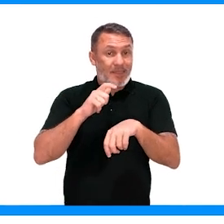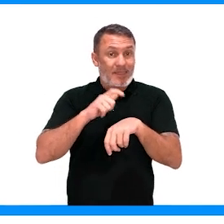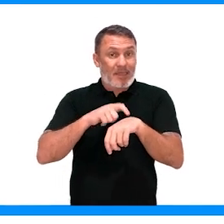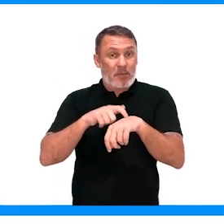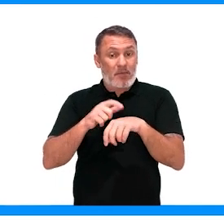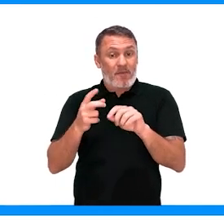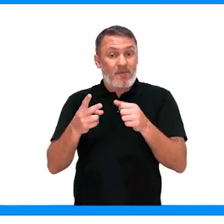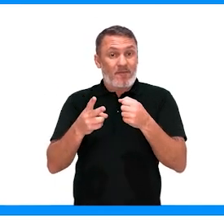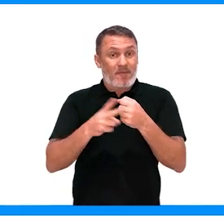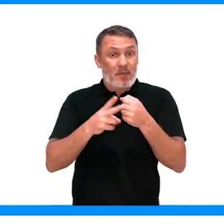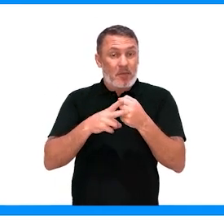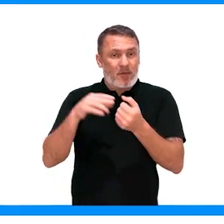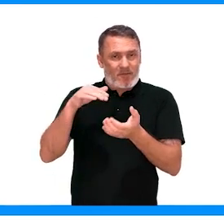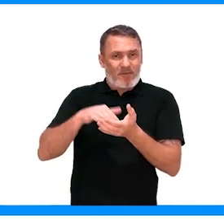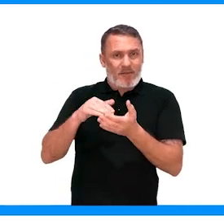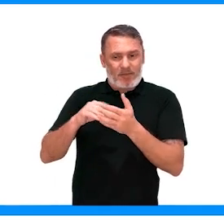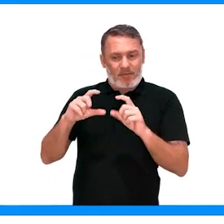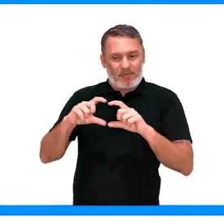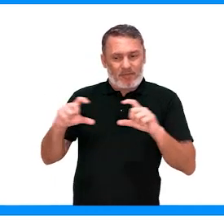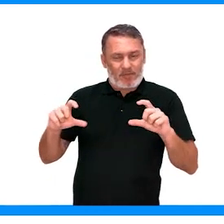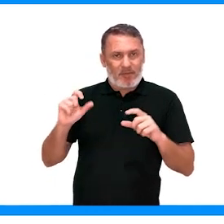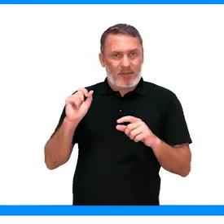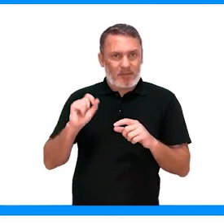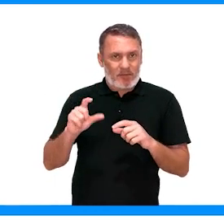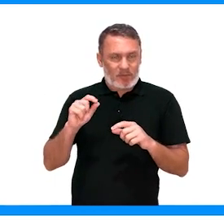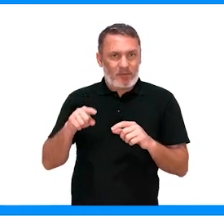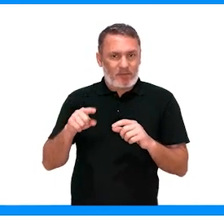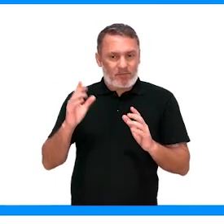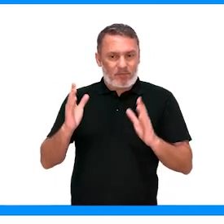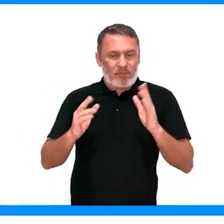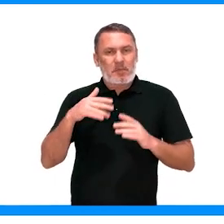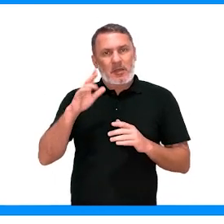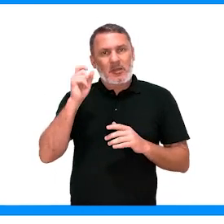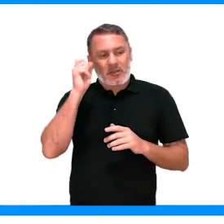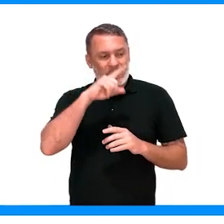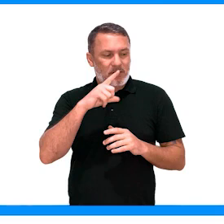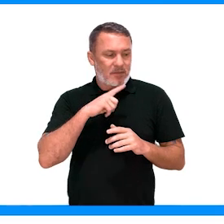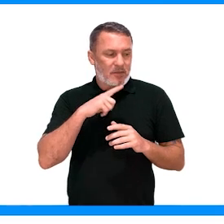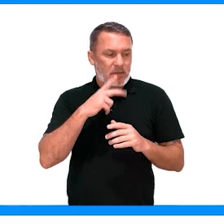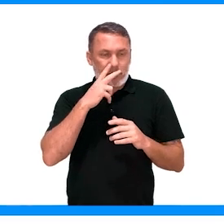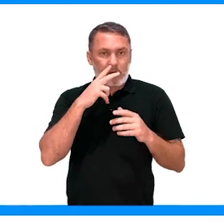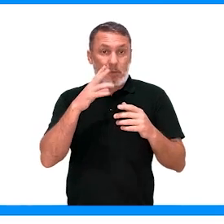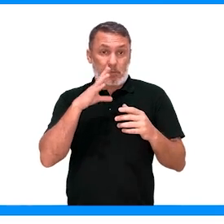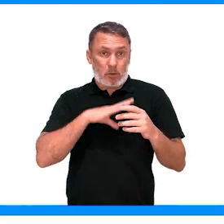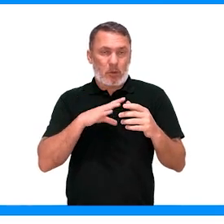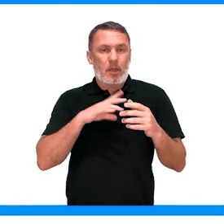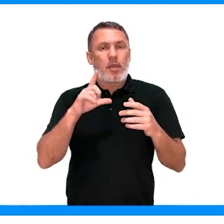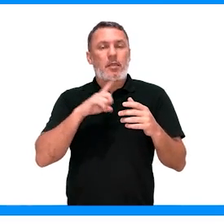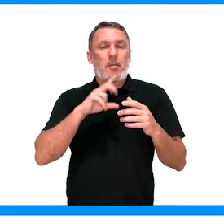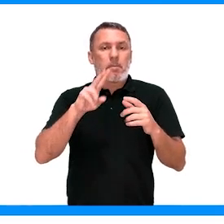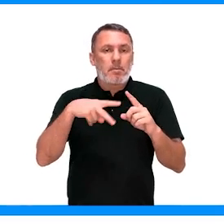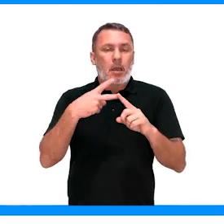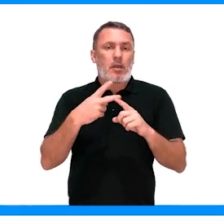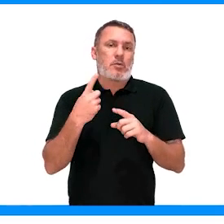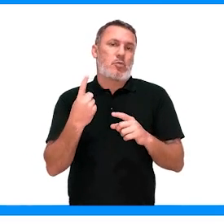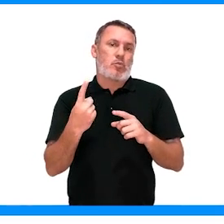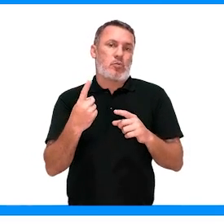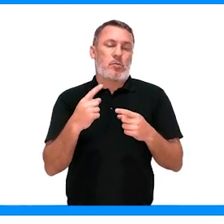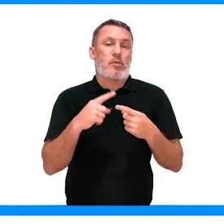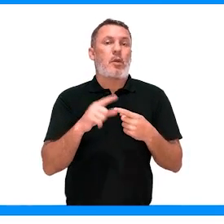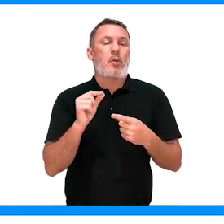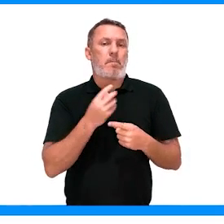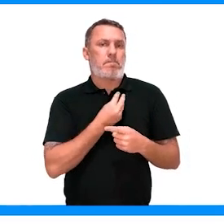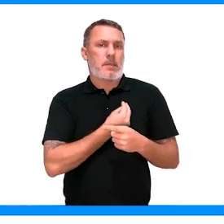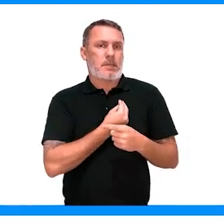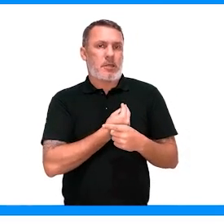mais difícil, né? Porque em espanhol nós temos um tempo do pretérito a mais do que no português. Nós temos